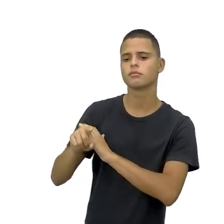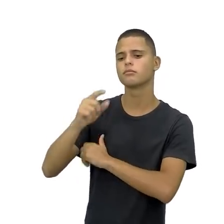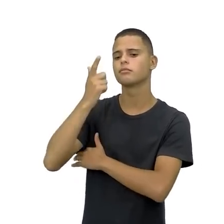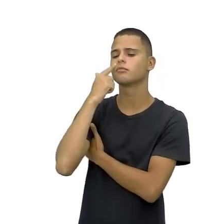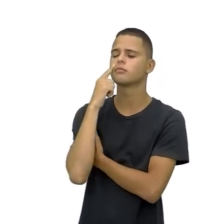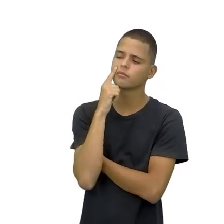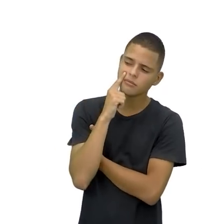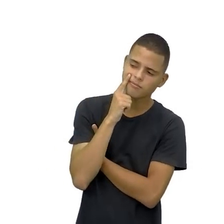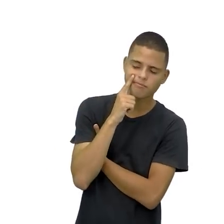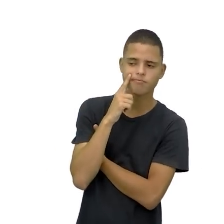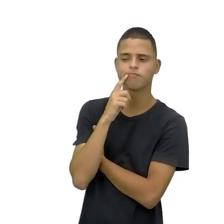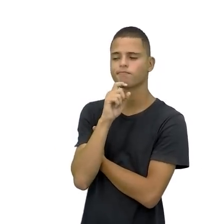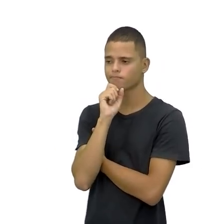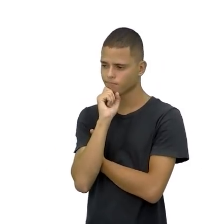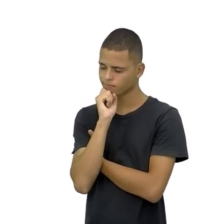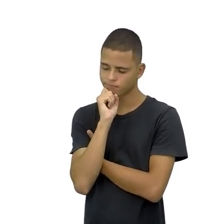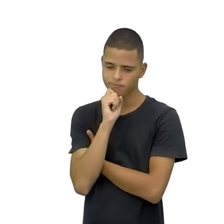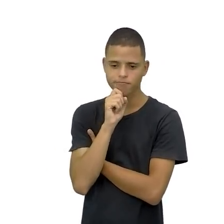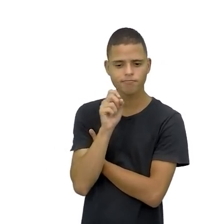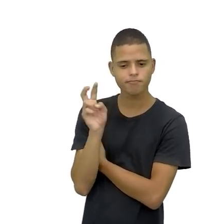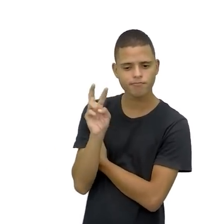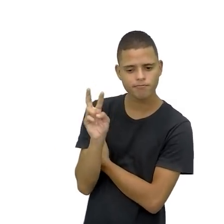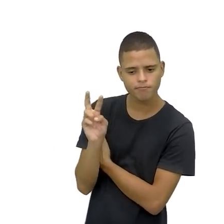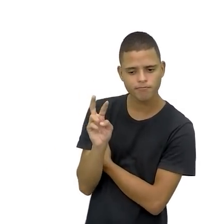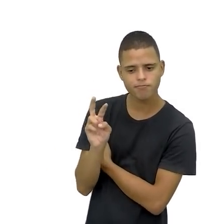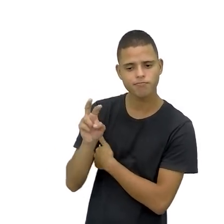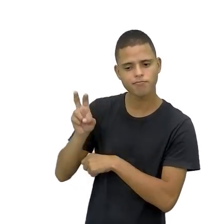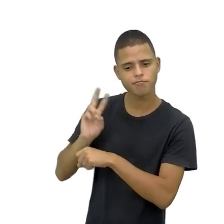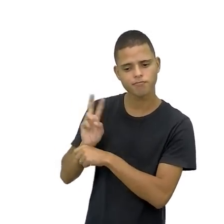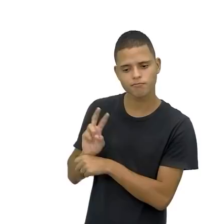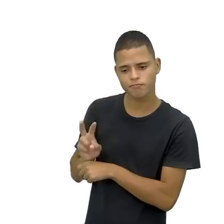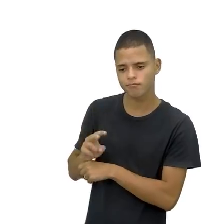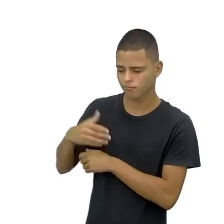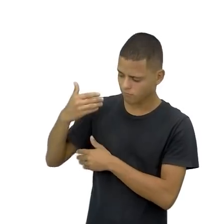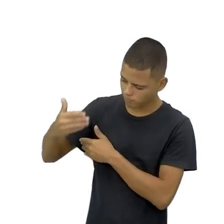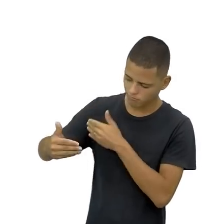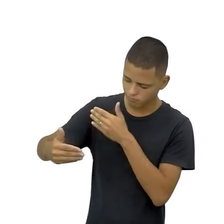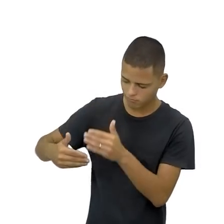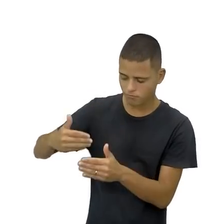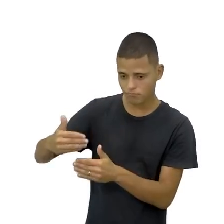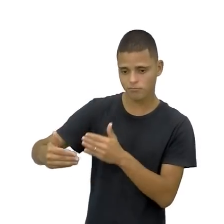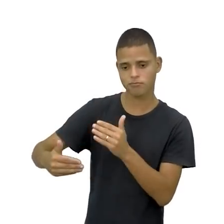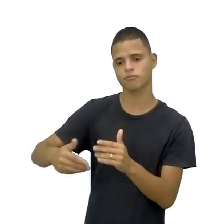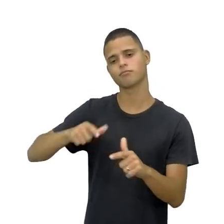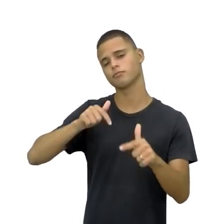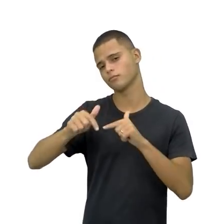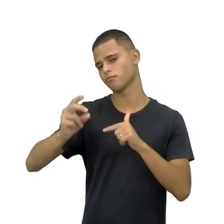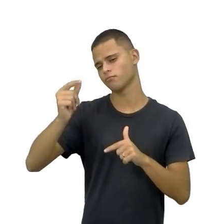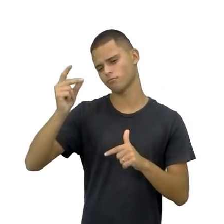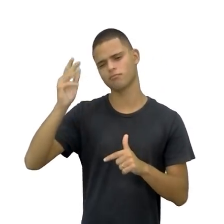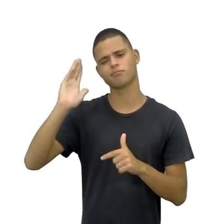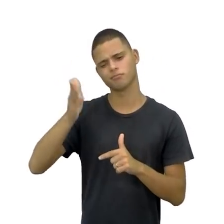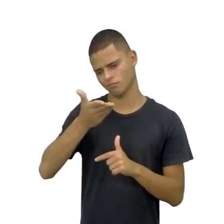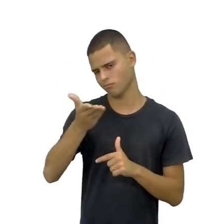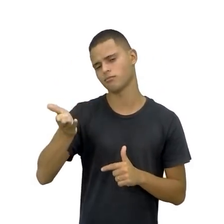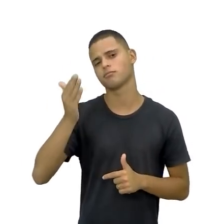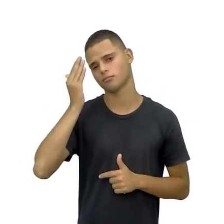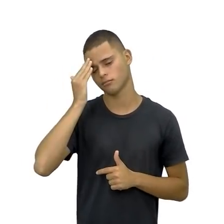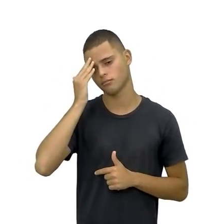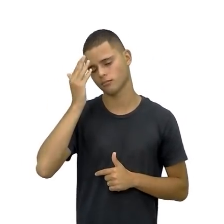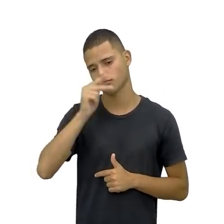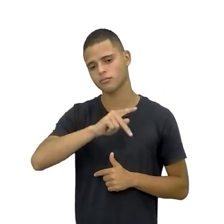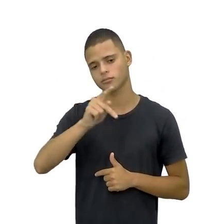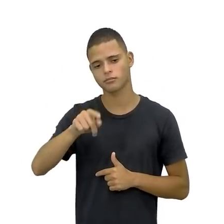retomadas, né? Então, esse movimento, ele é contínuo, já é um trabalho feito pelos nossos professores, certamente, né?